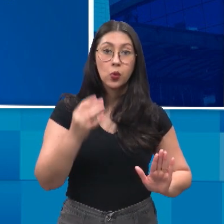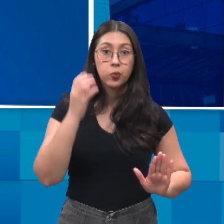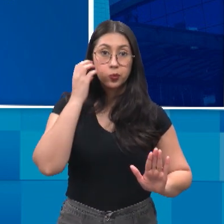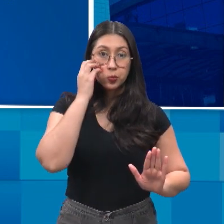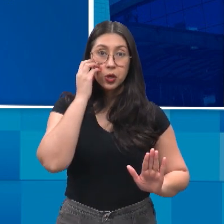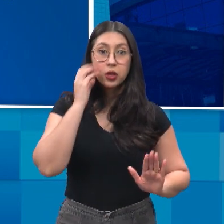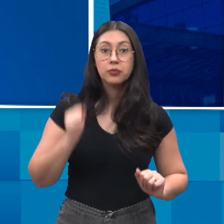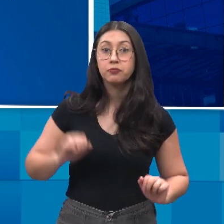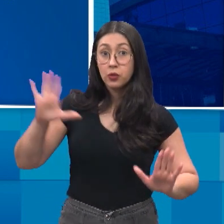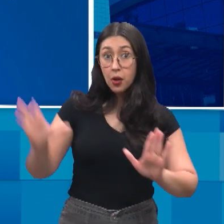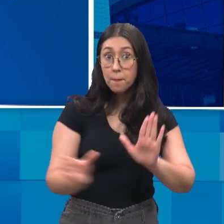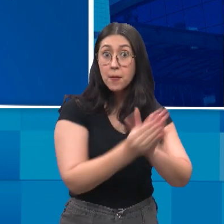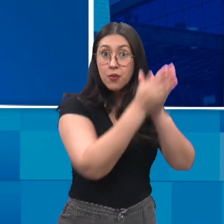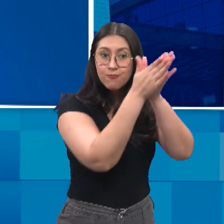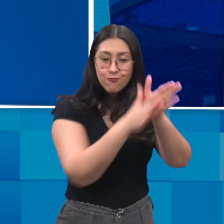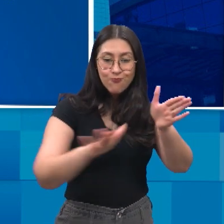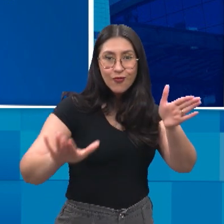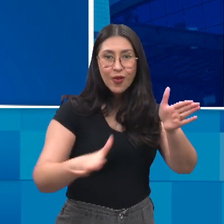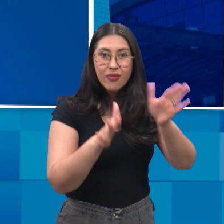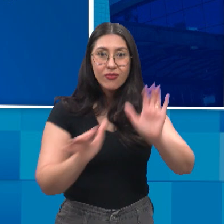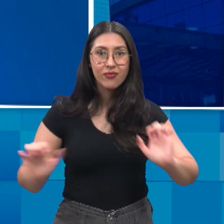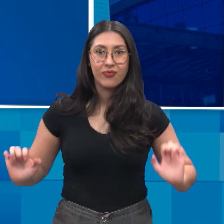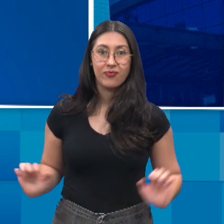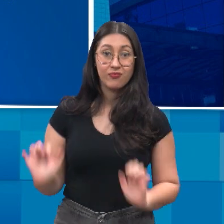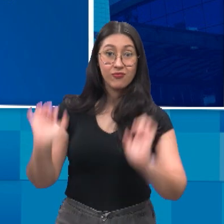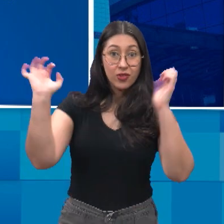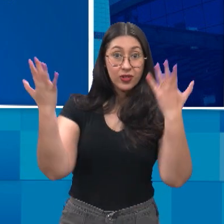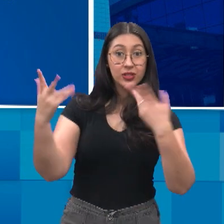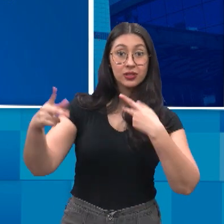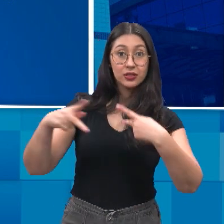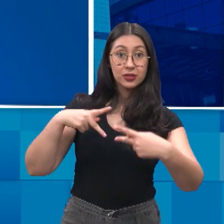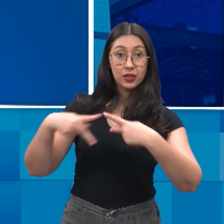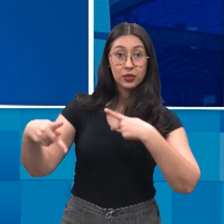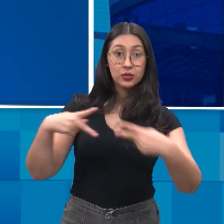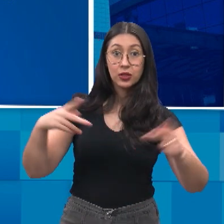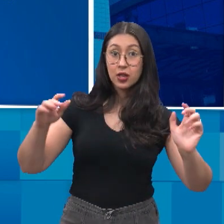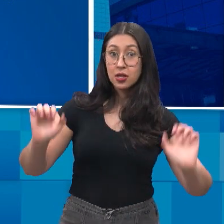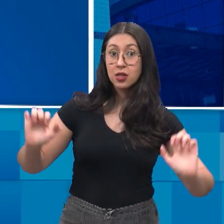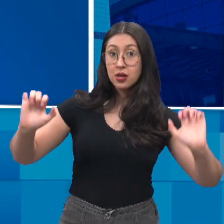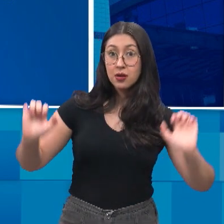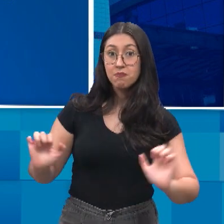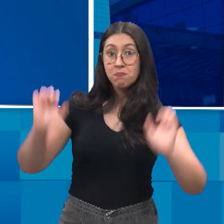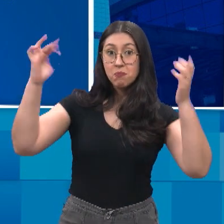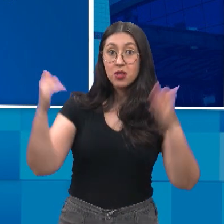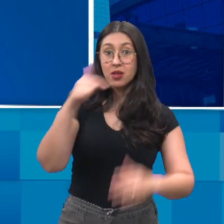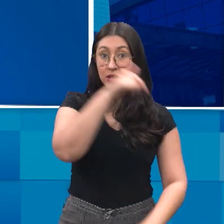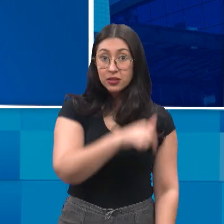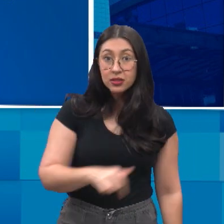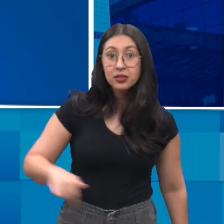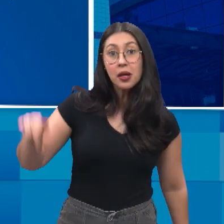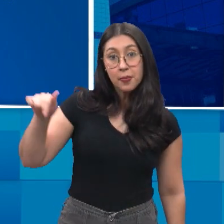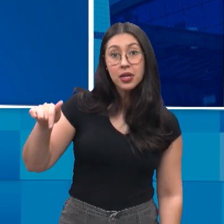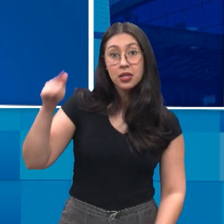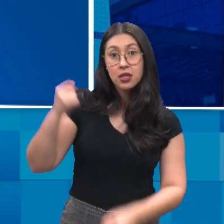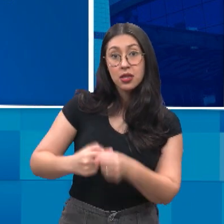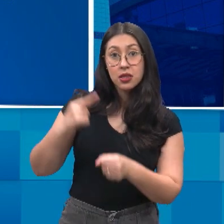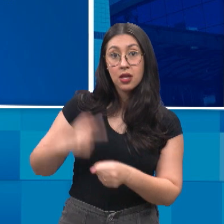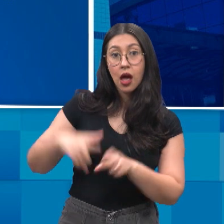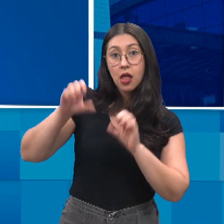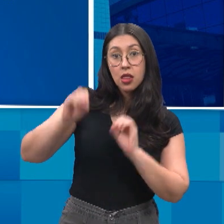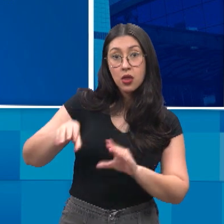no calendário oficial de festas e comemorações do município de São José dos Campos a Semana Municipal de Educação